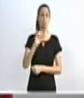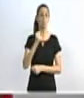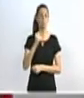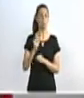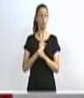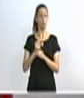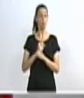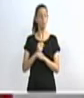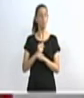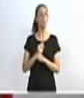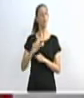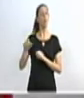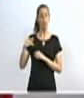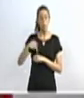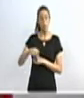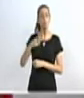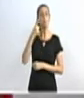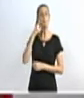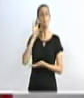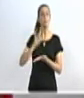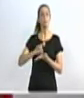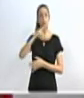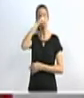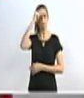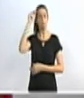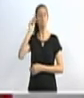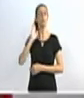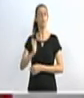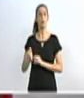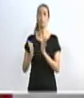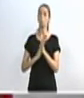vou e tem uma proposta da prefeitura já. Então, assim,